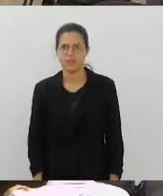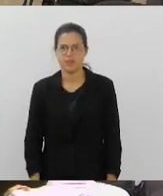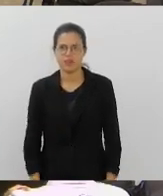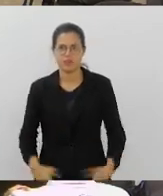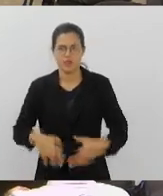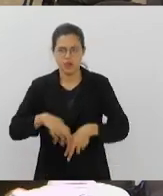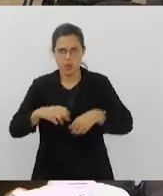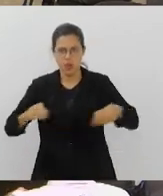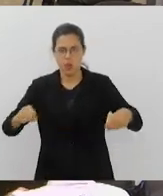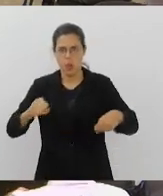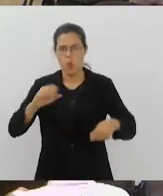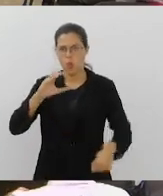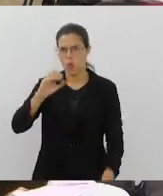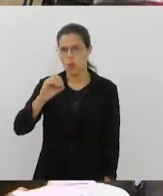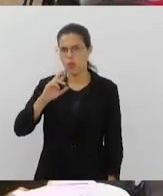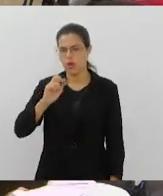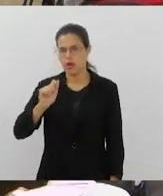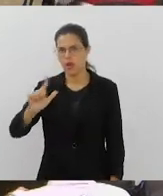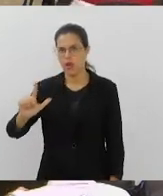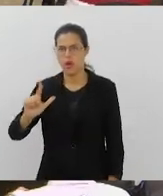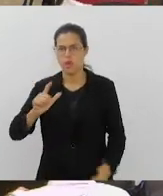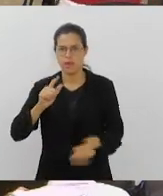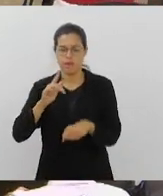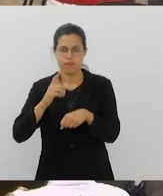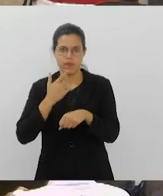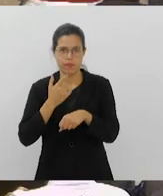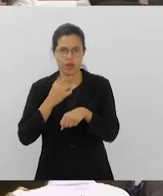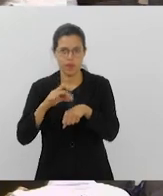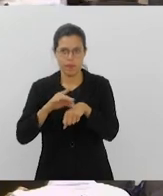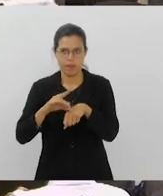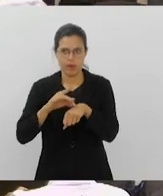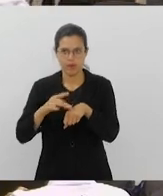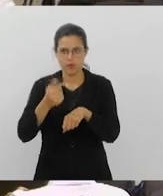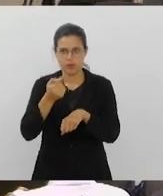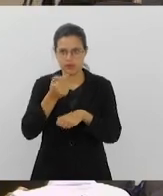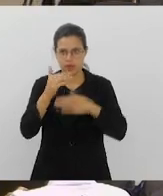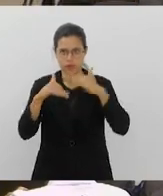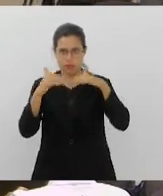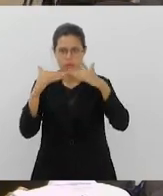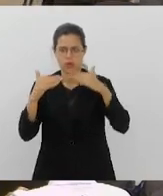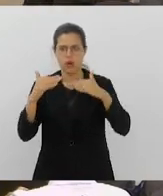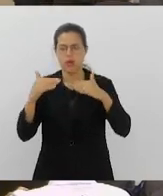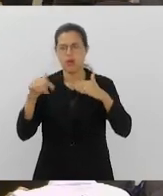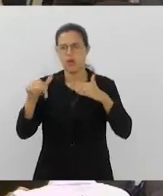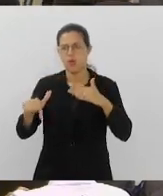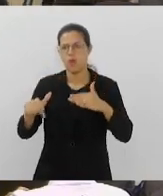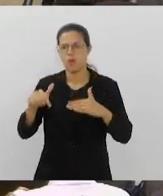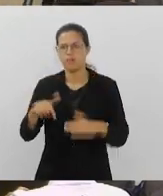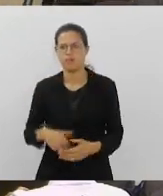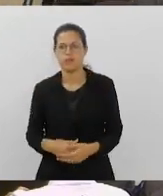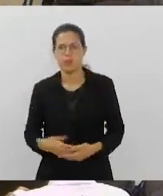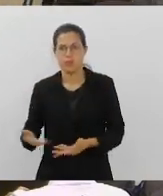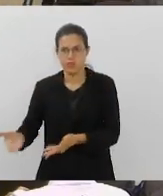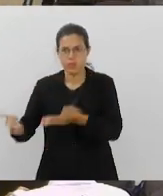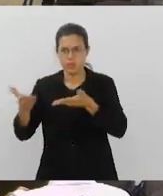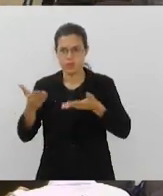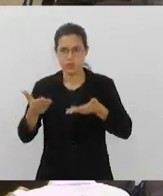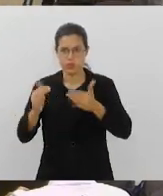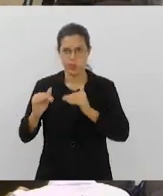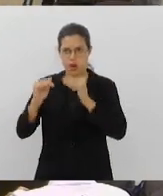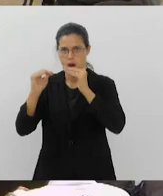vermelha e preta, sétimo grau, o mestre Ralph Gracie. Convido para a entrega das comendas o